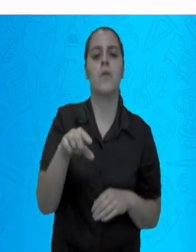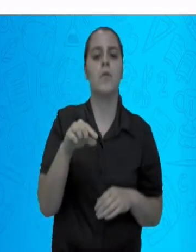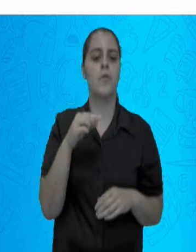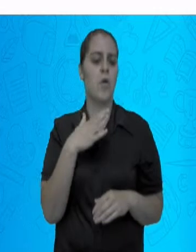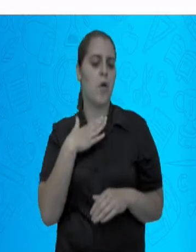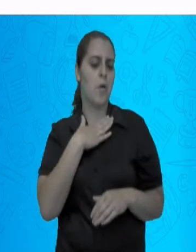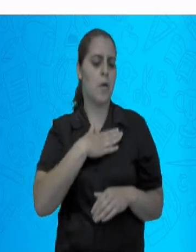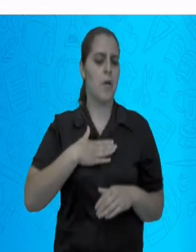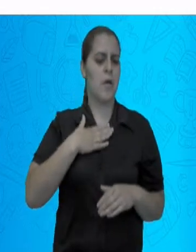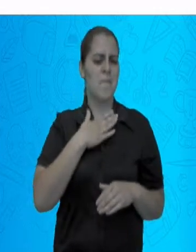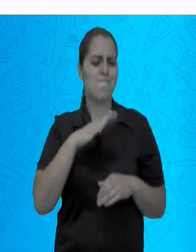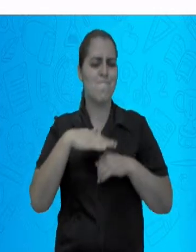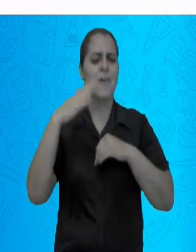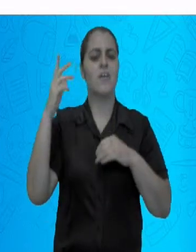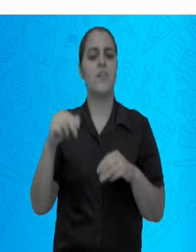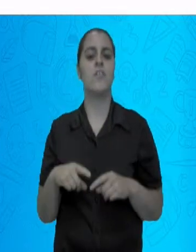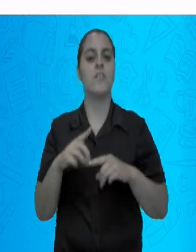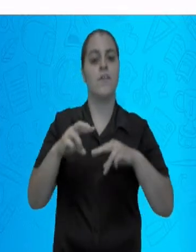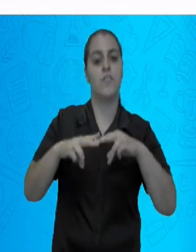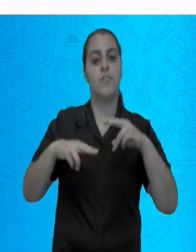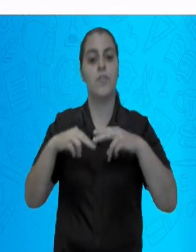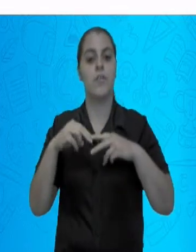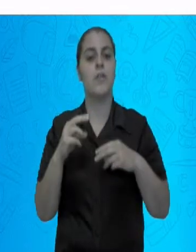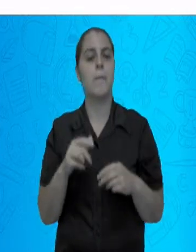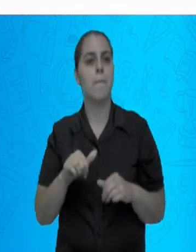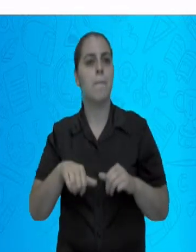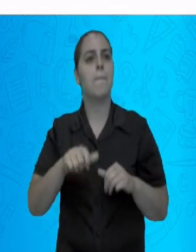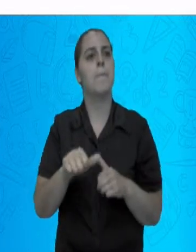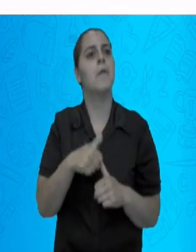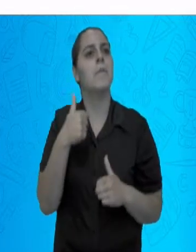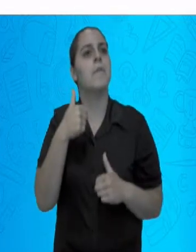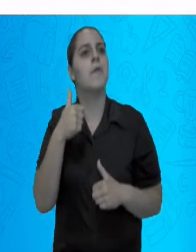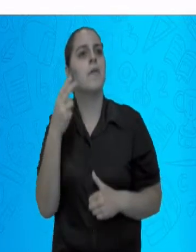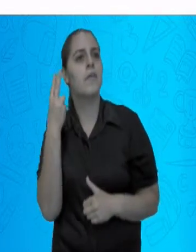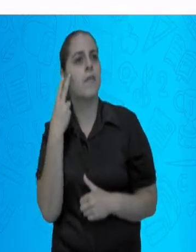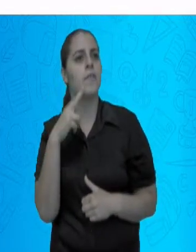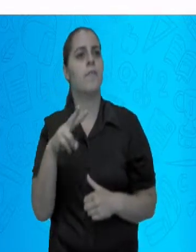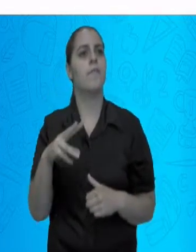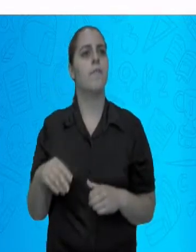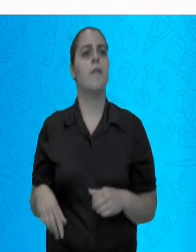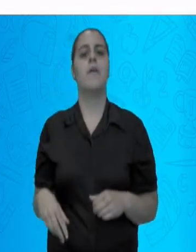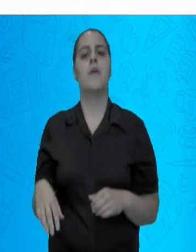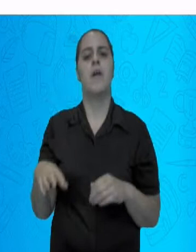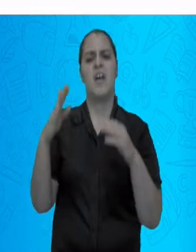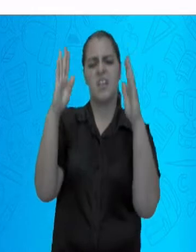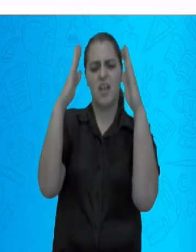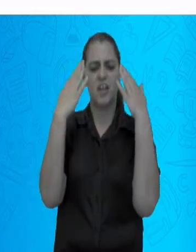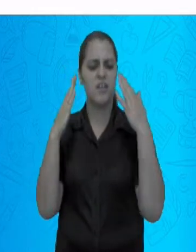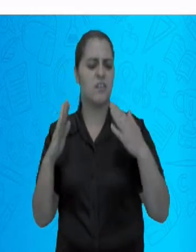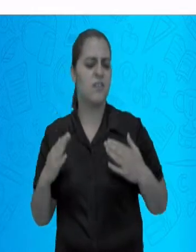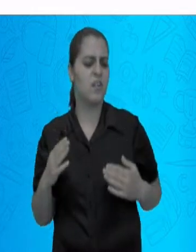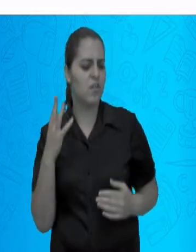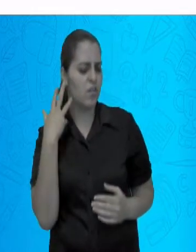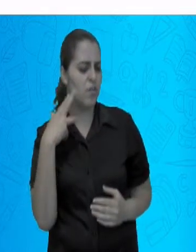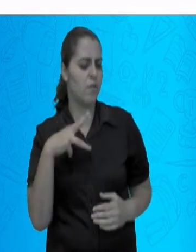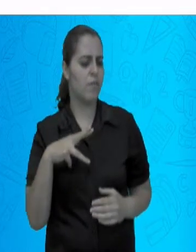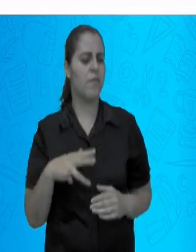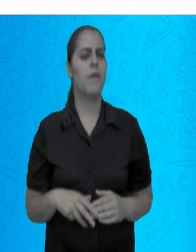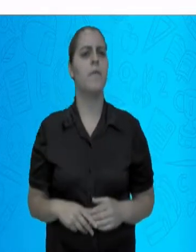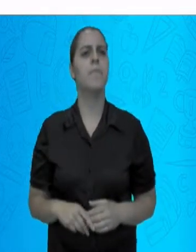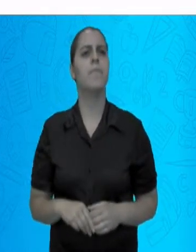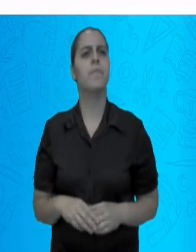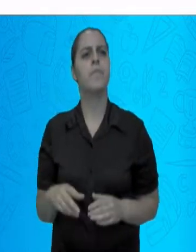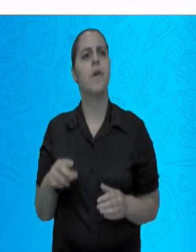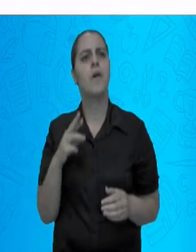típicas de festa junina. A primeira, vamos ver se a gente, analisando o gráfico, a gente vai conseguir